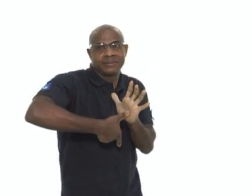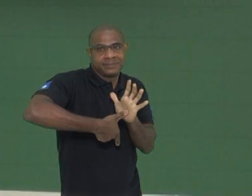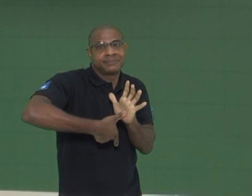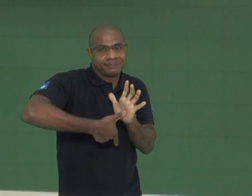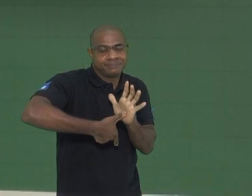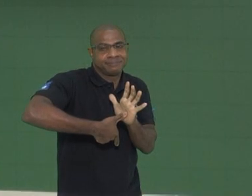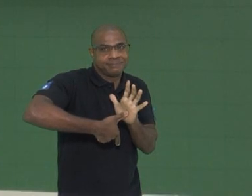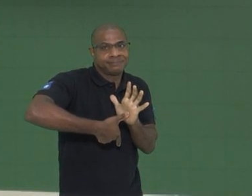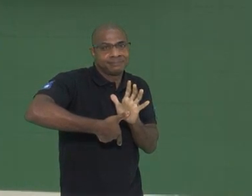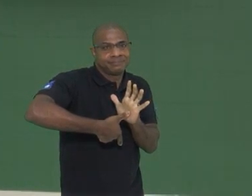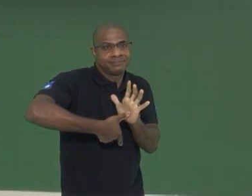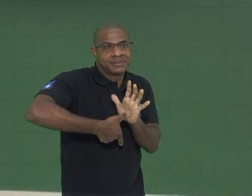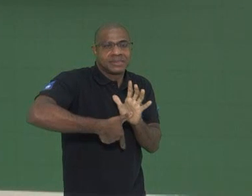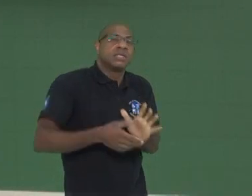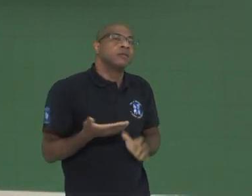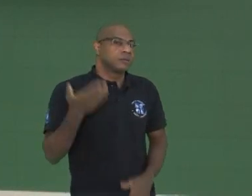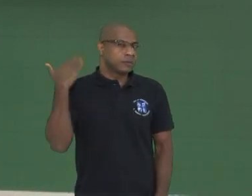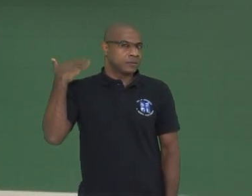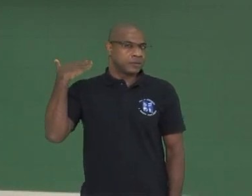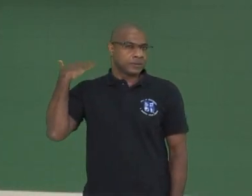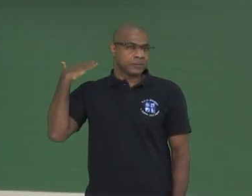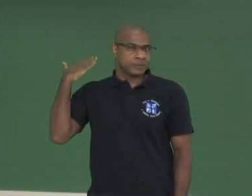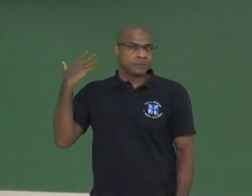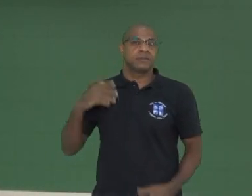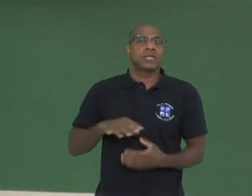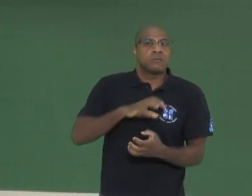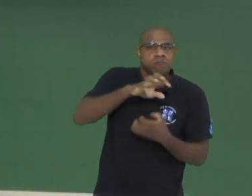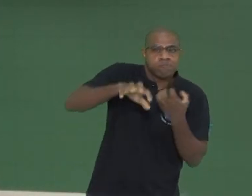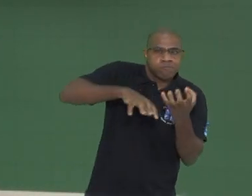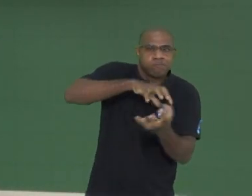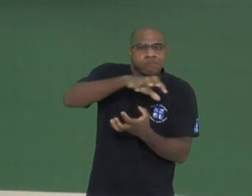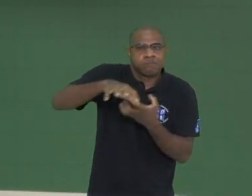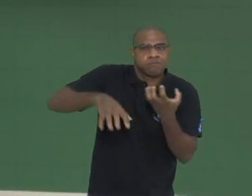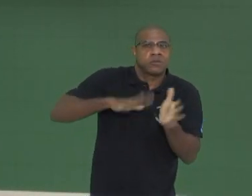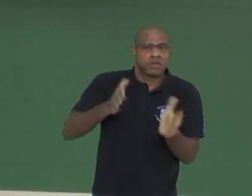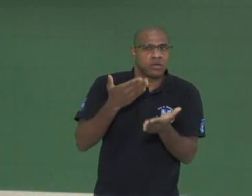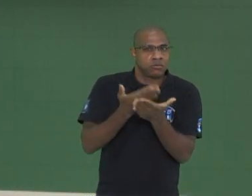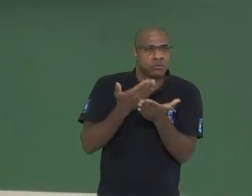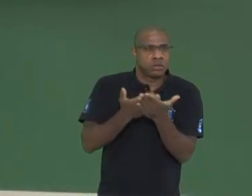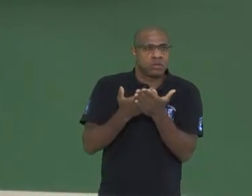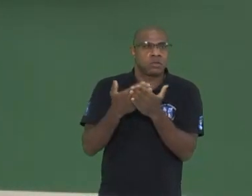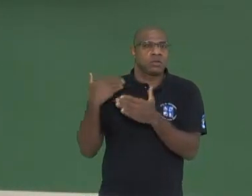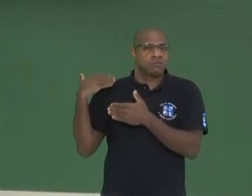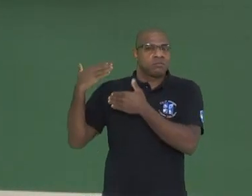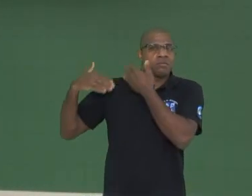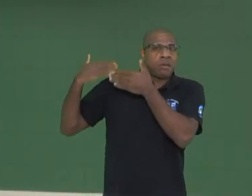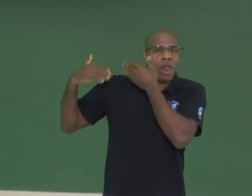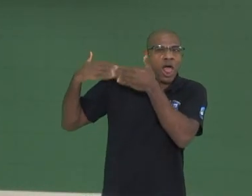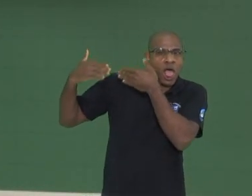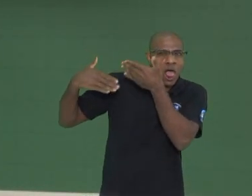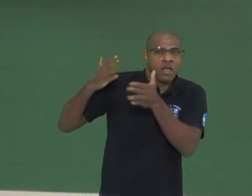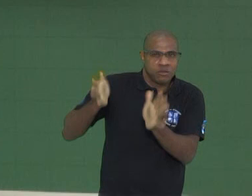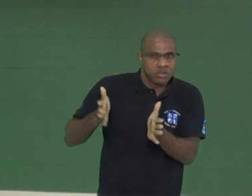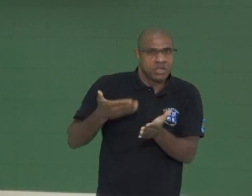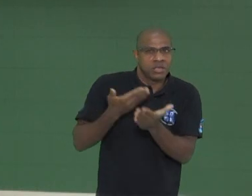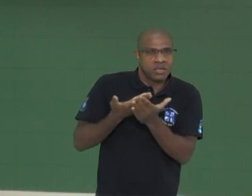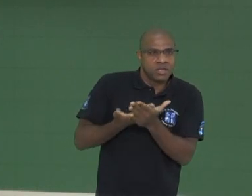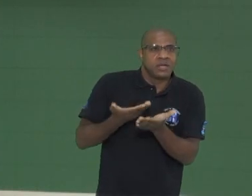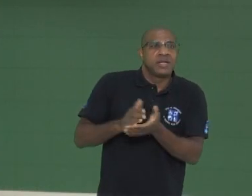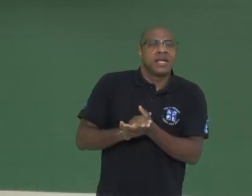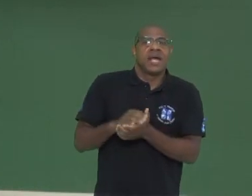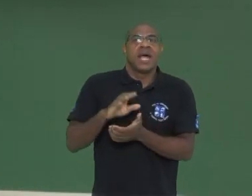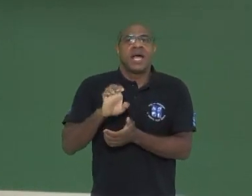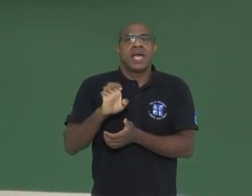esquecer, desde as revoltas que nós já estudamos, Guerra dos Mascates,